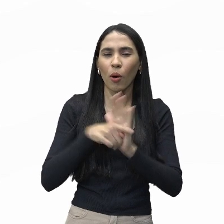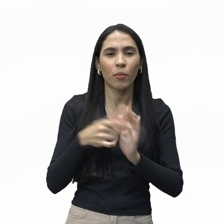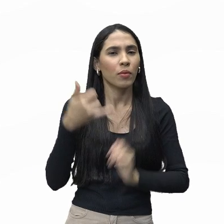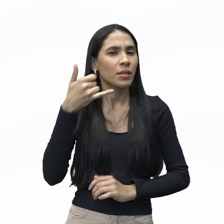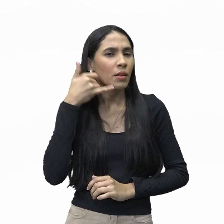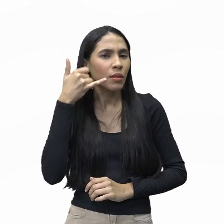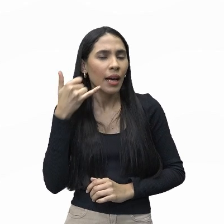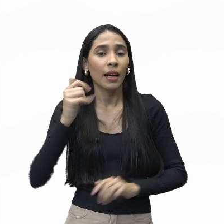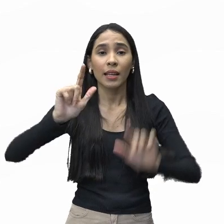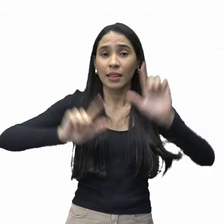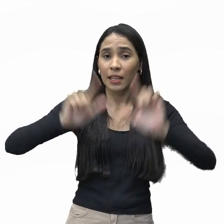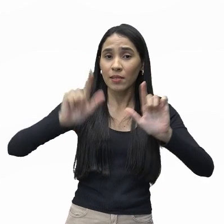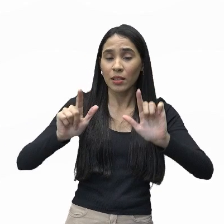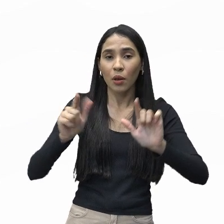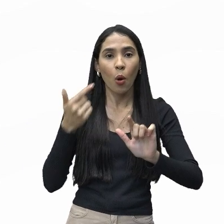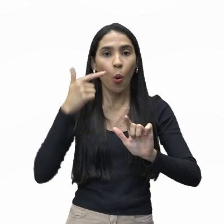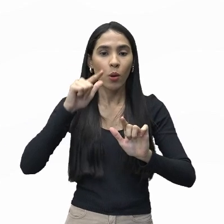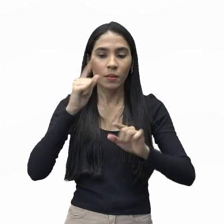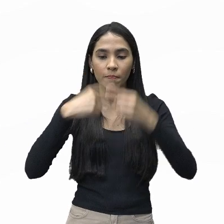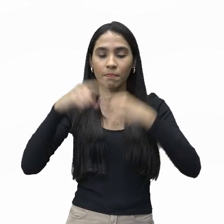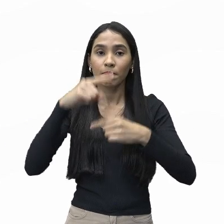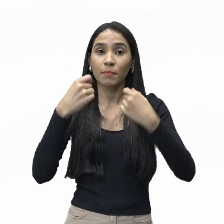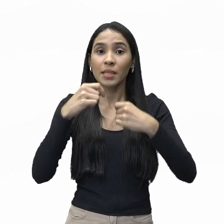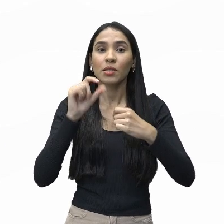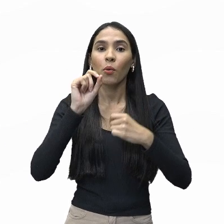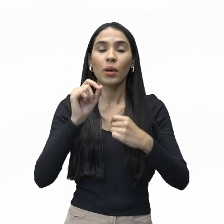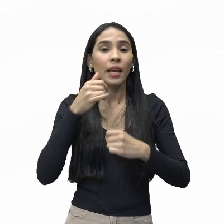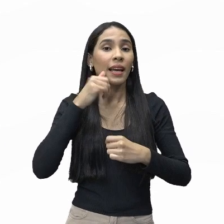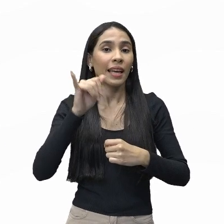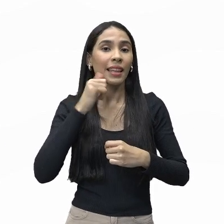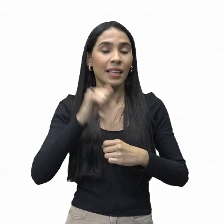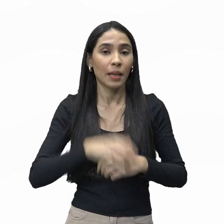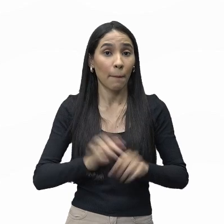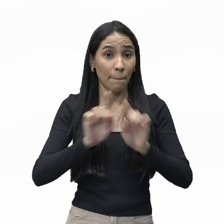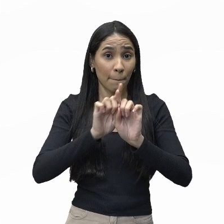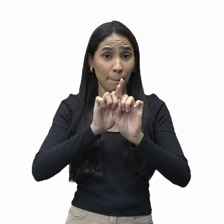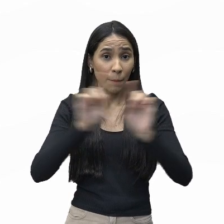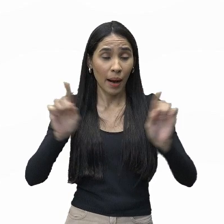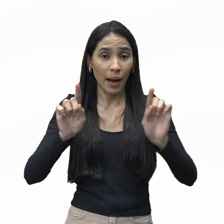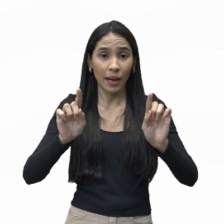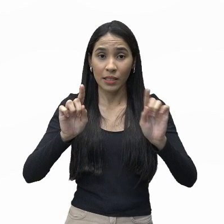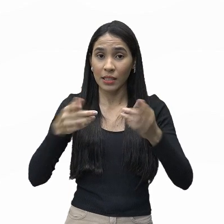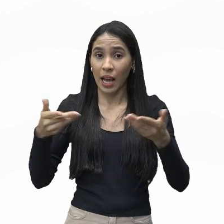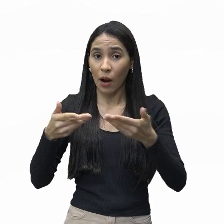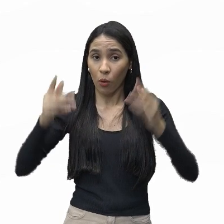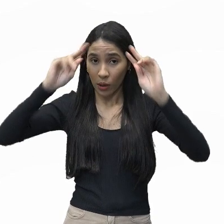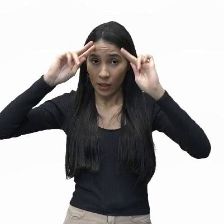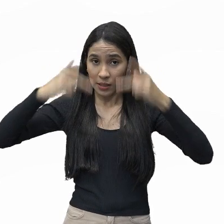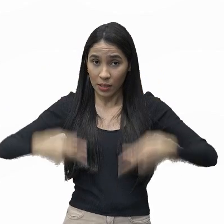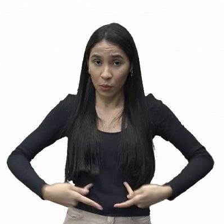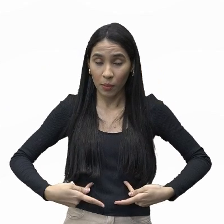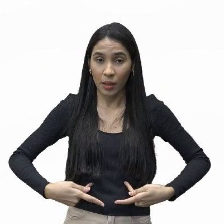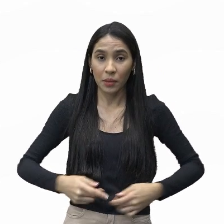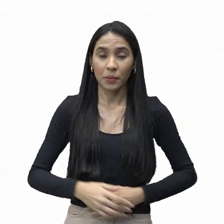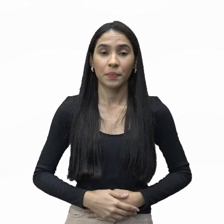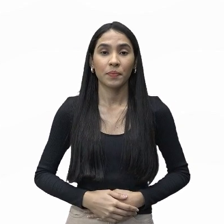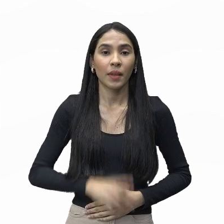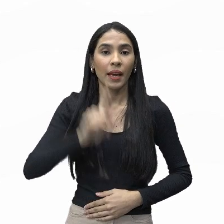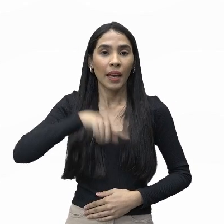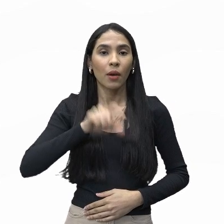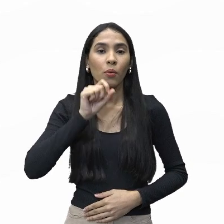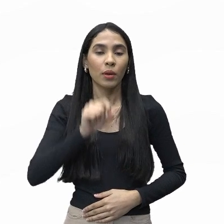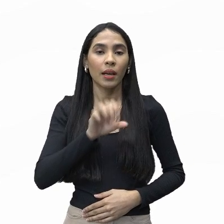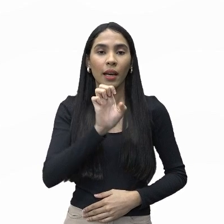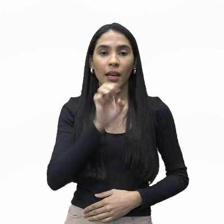que precisam para funcionar de uma energia elétrica. Mas no caso do organismo, dos seres humanos, dos seres vivos, é a base